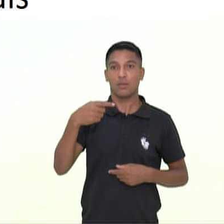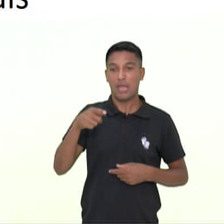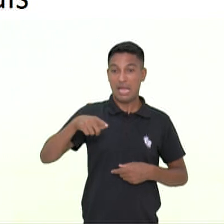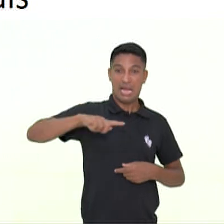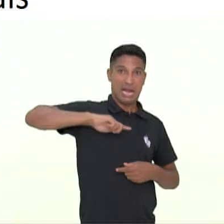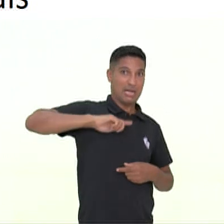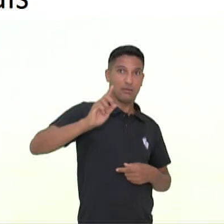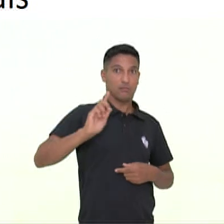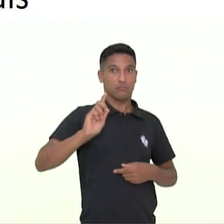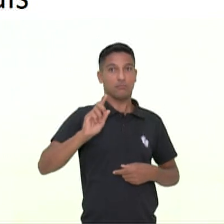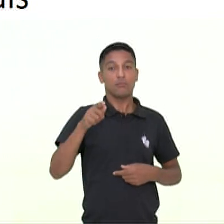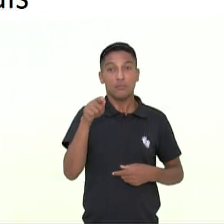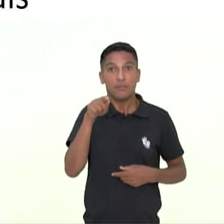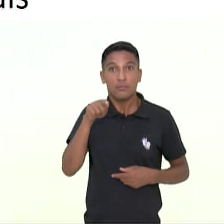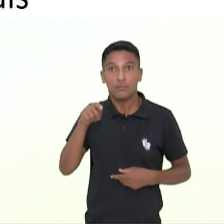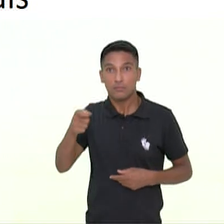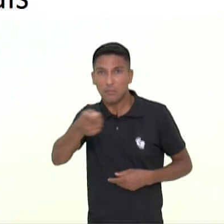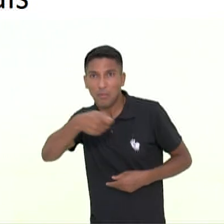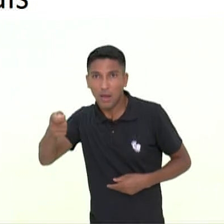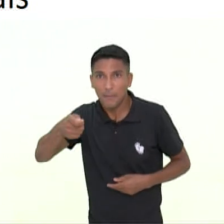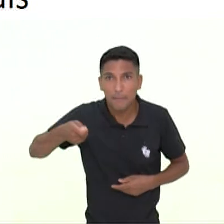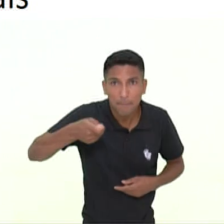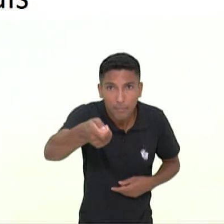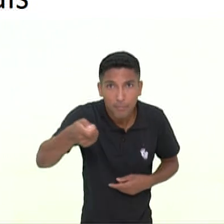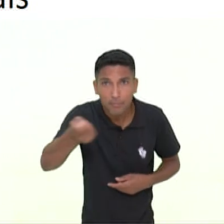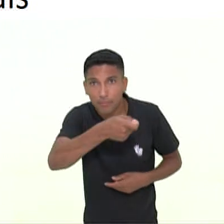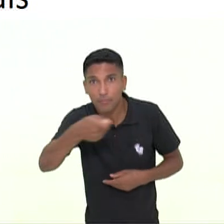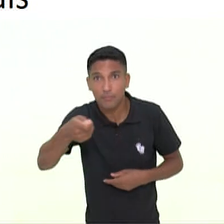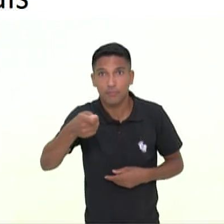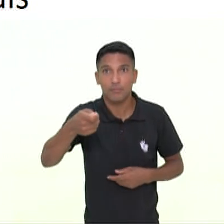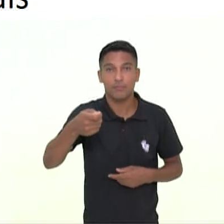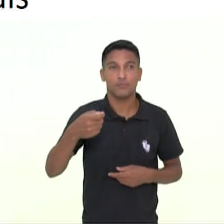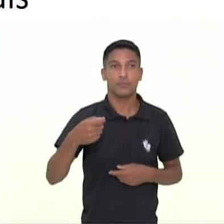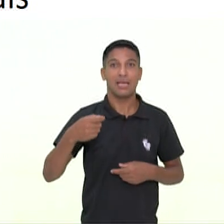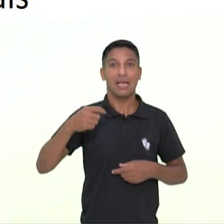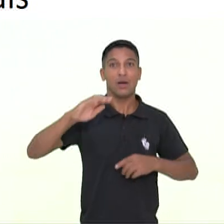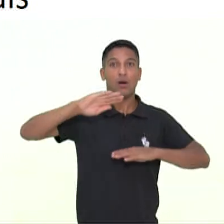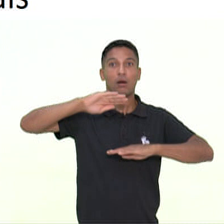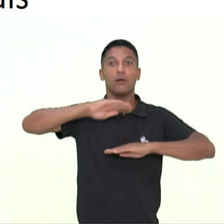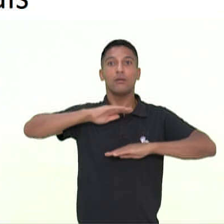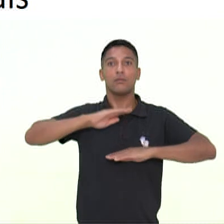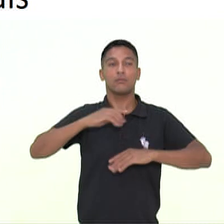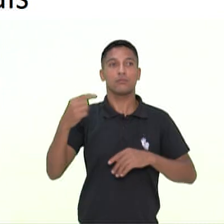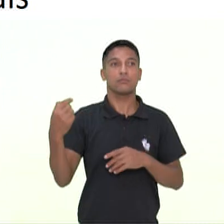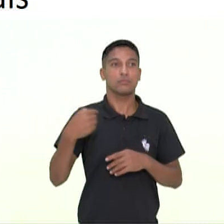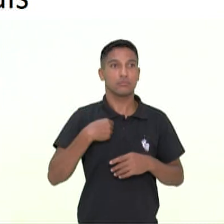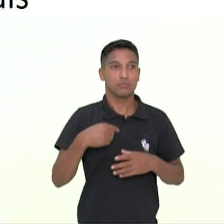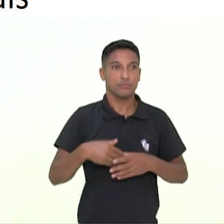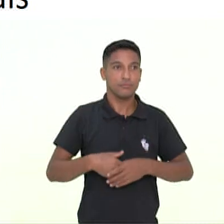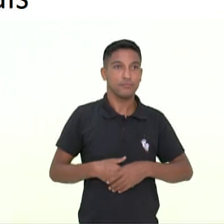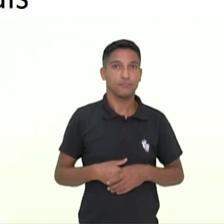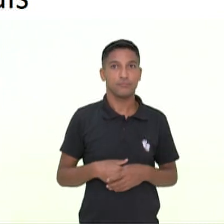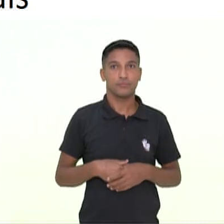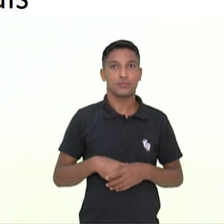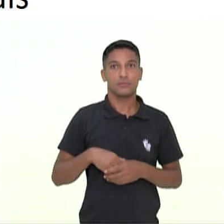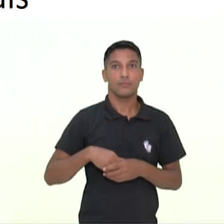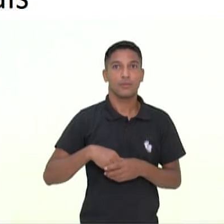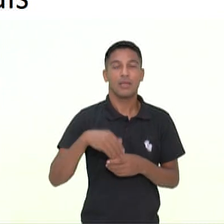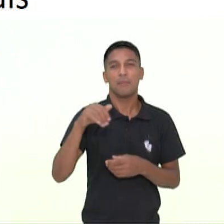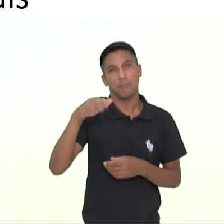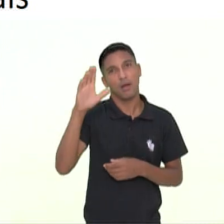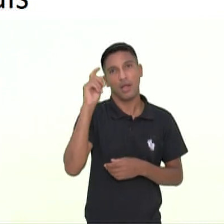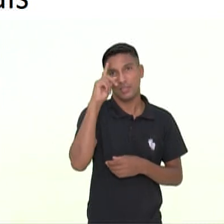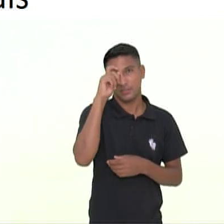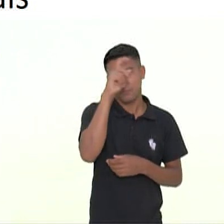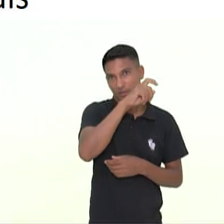sobre a superfície válida do adversário que apenas o tronco é considerada a mais difícil